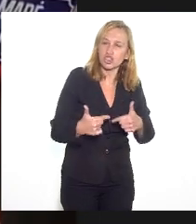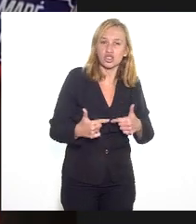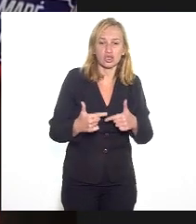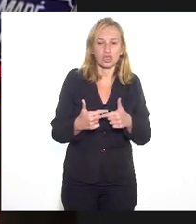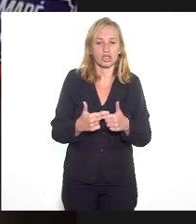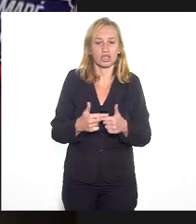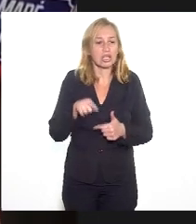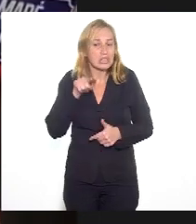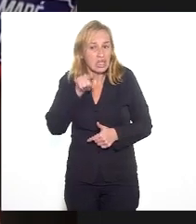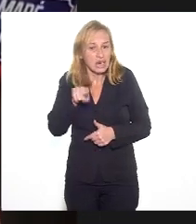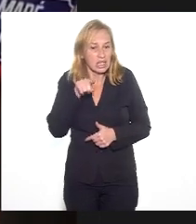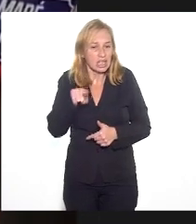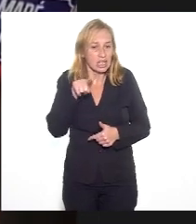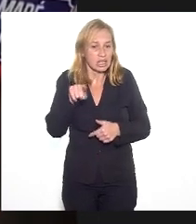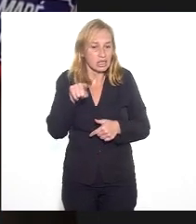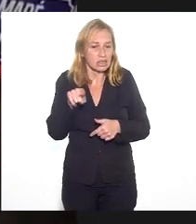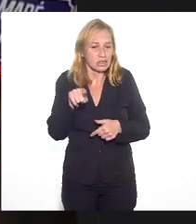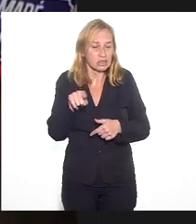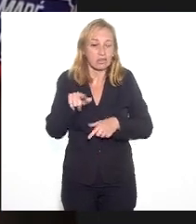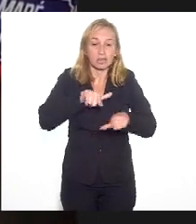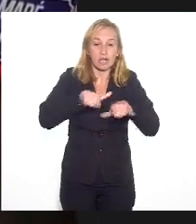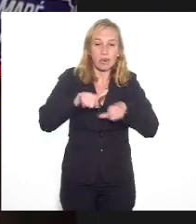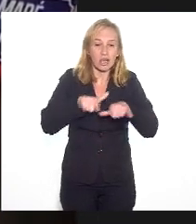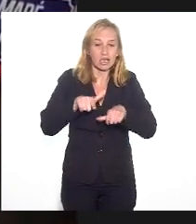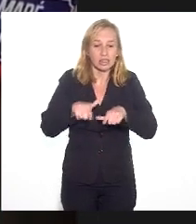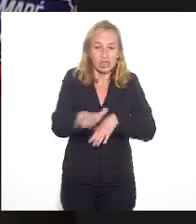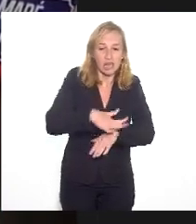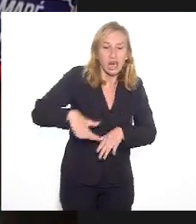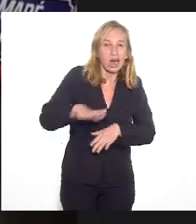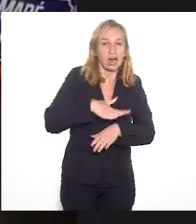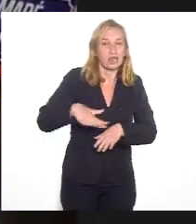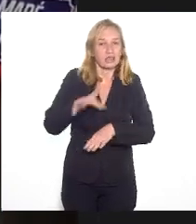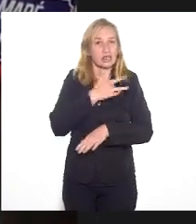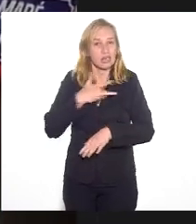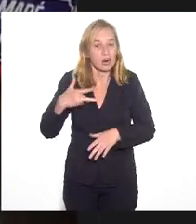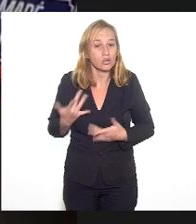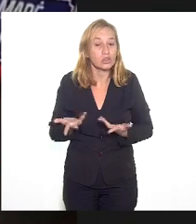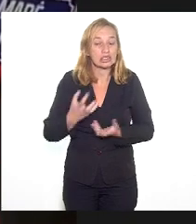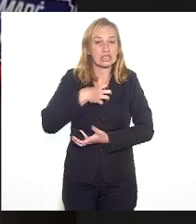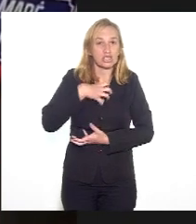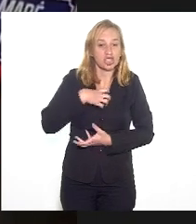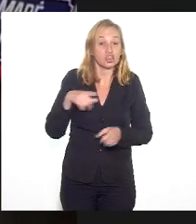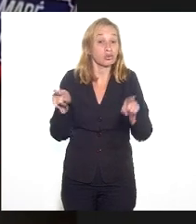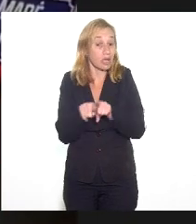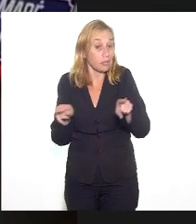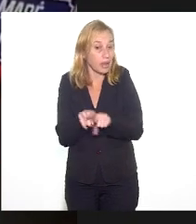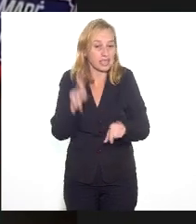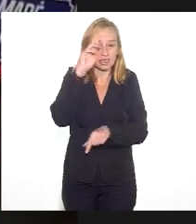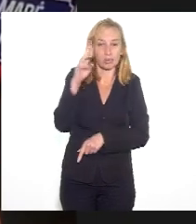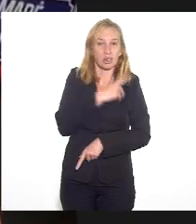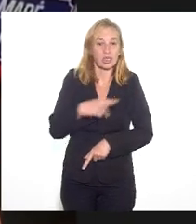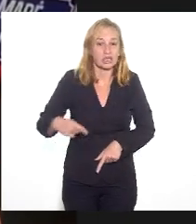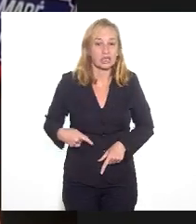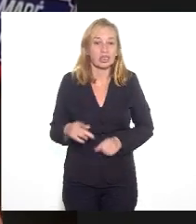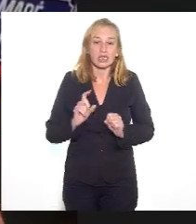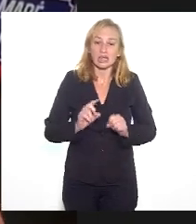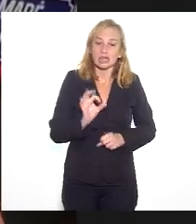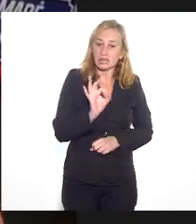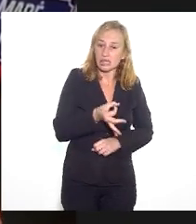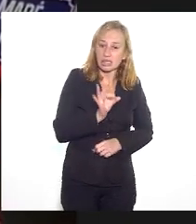daqueles e daquelas que estão aí trabalhando no campo da saúde. Então, nesse sentido, também, senhor presidente, a gente